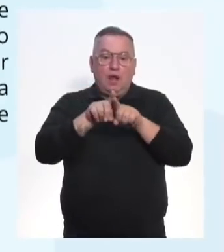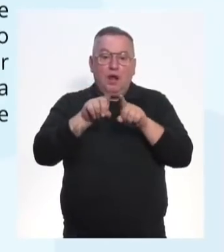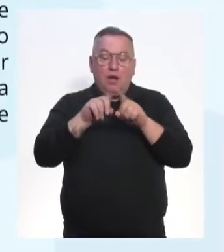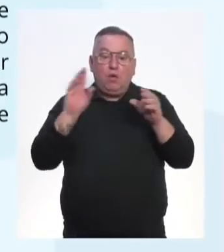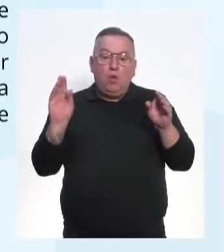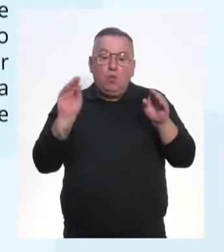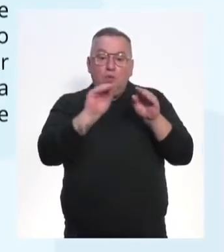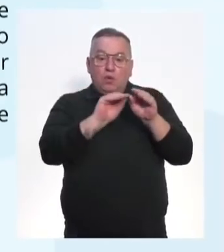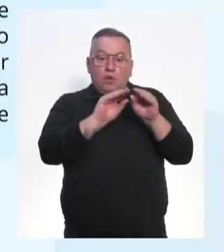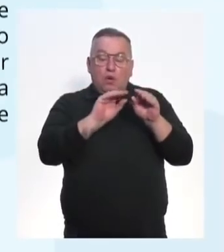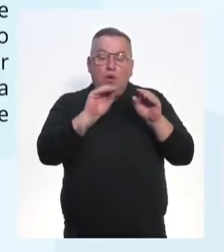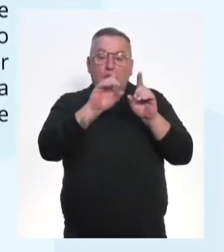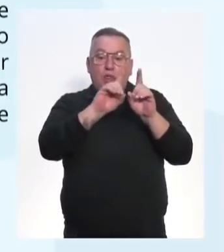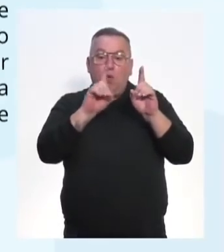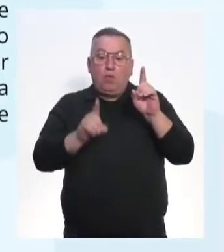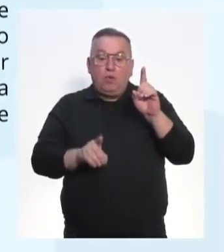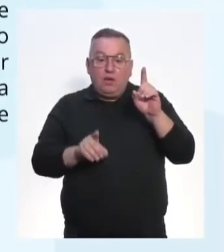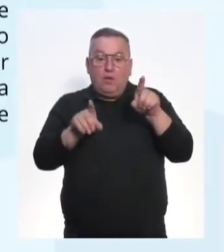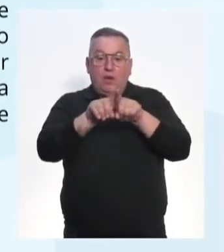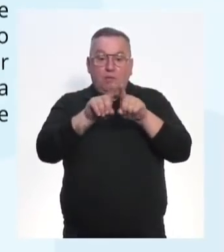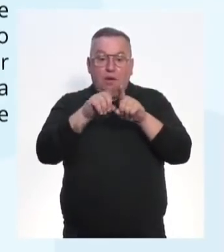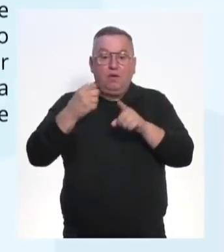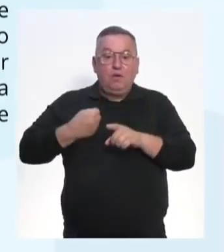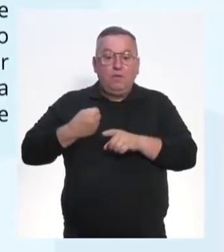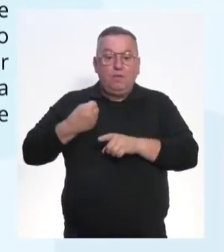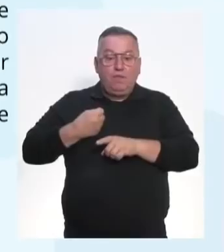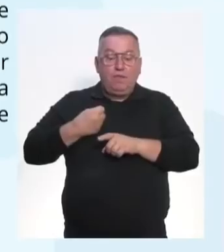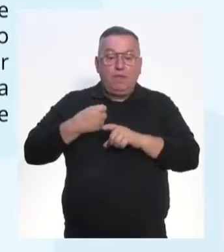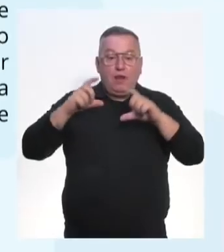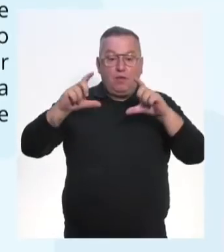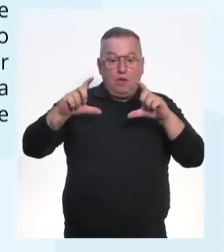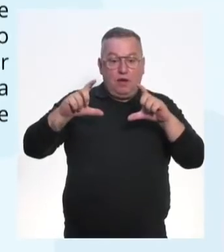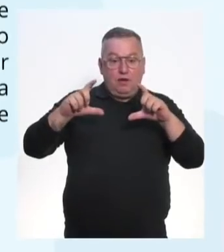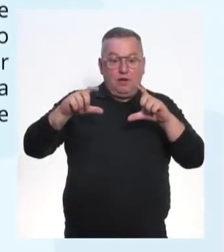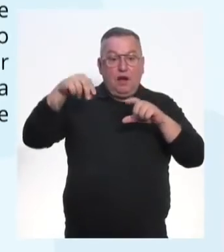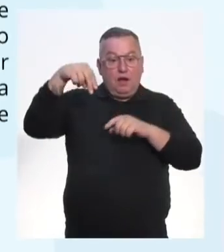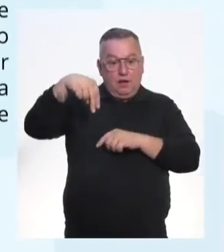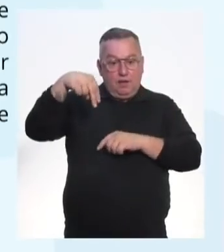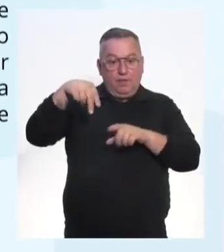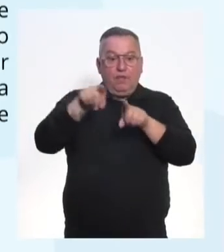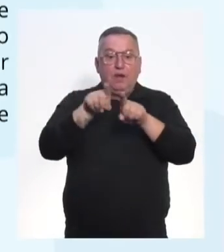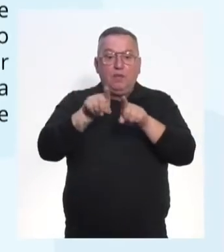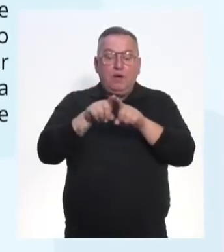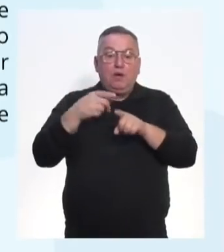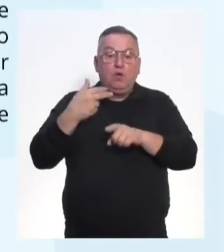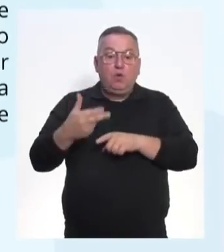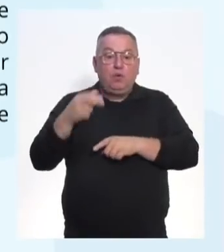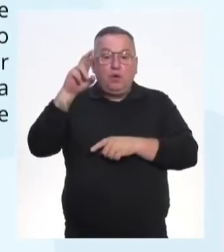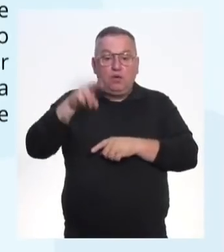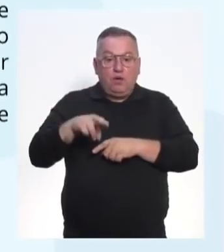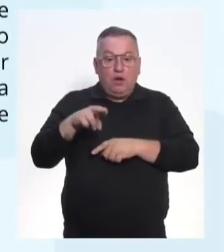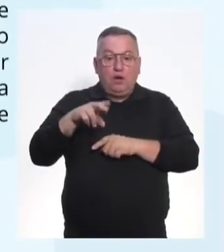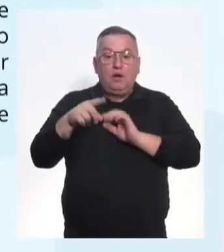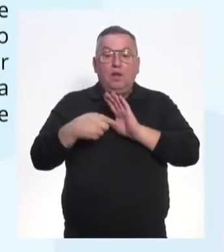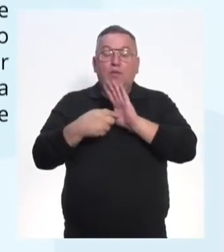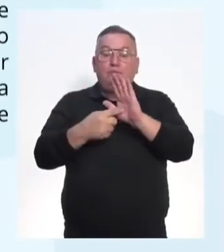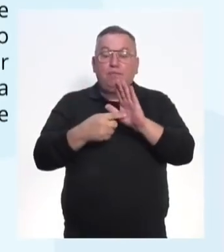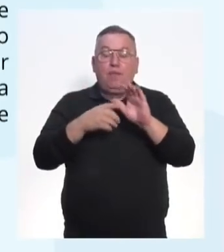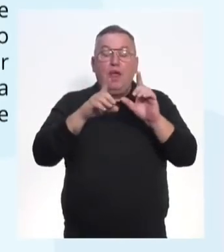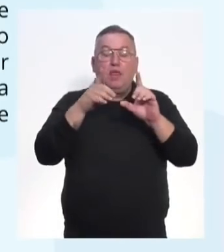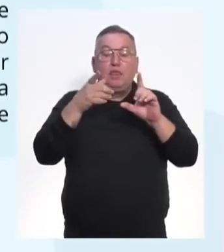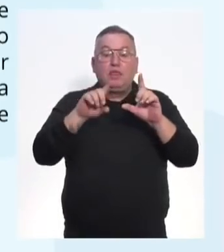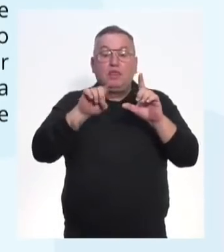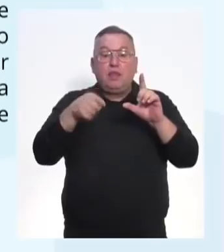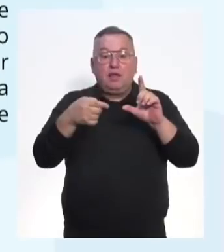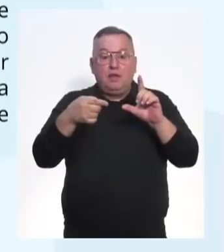a composição e a decomposição de números naturais e números racionais e a sua representação decimal.